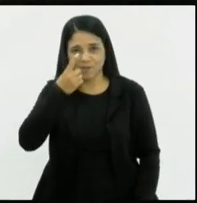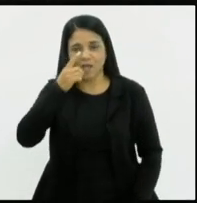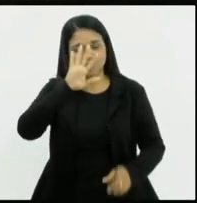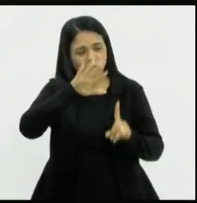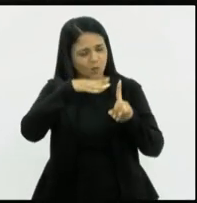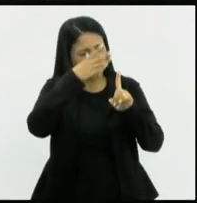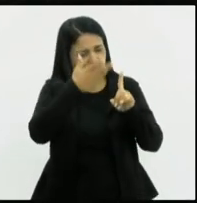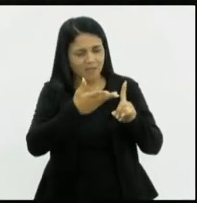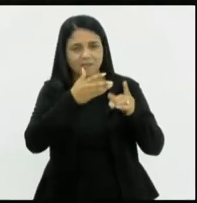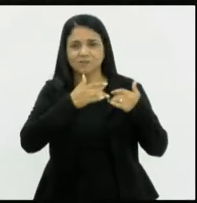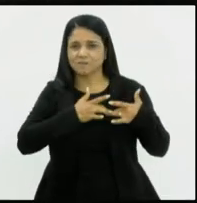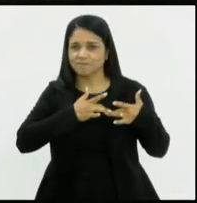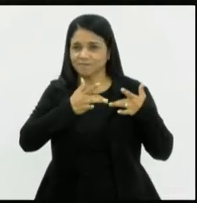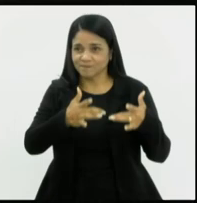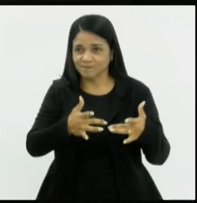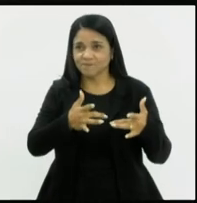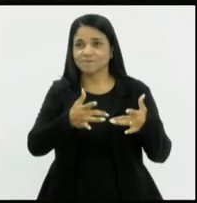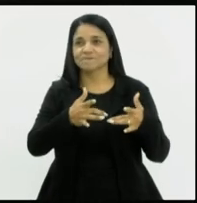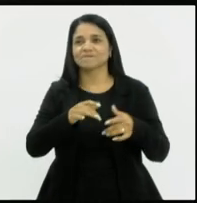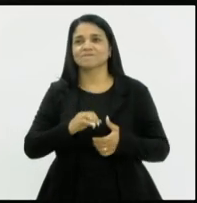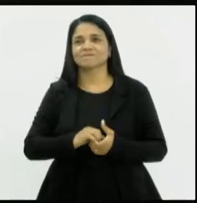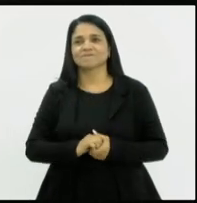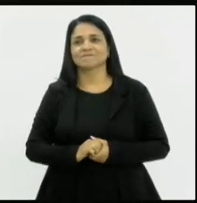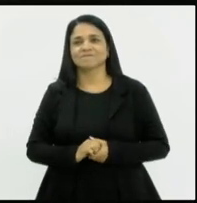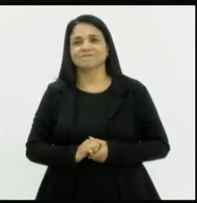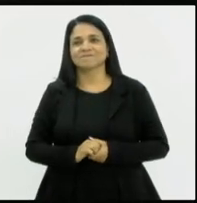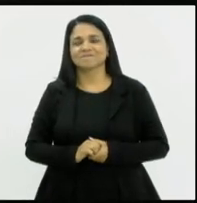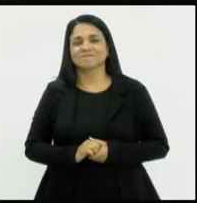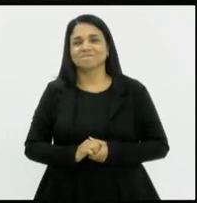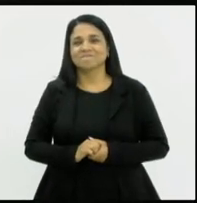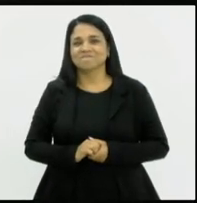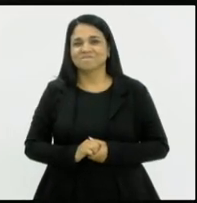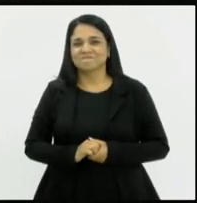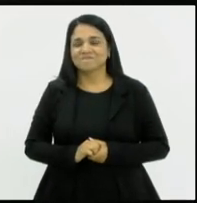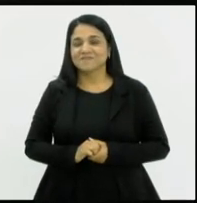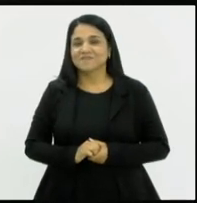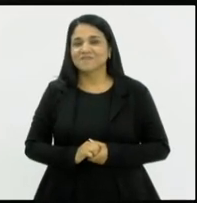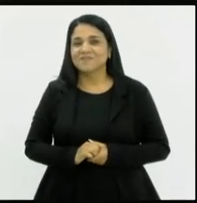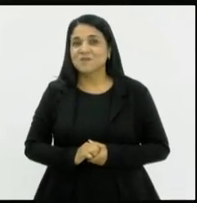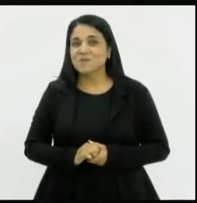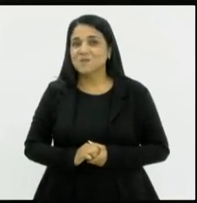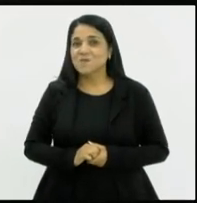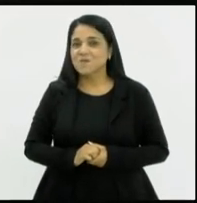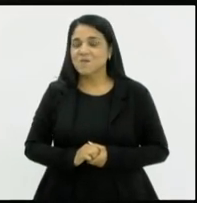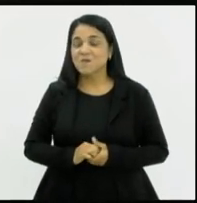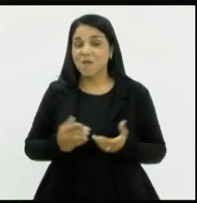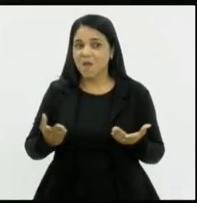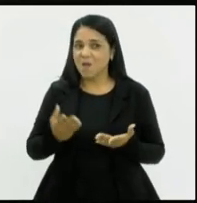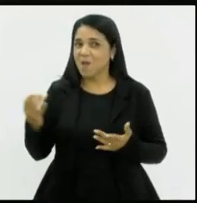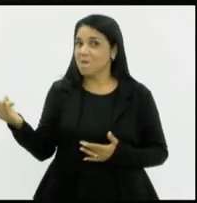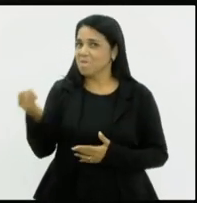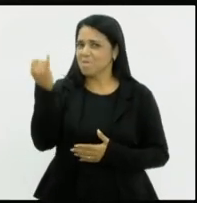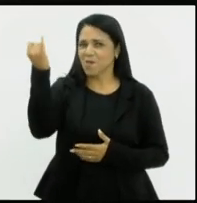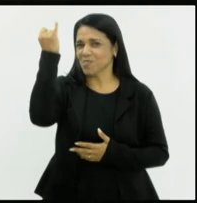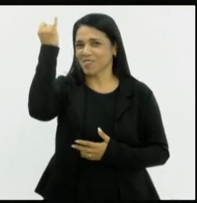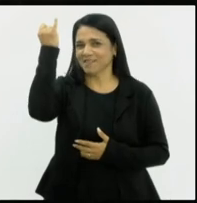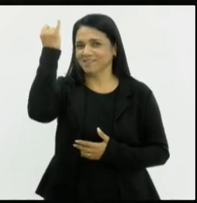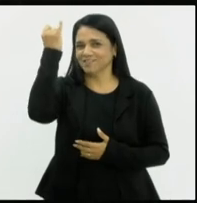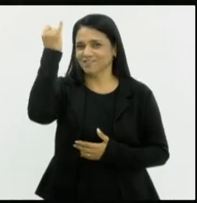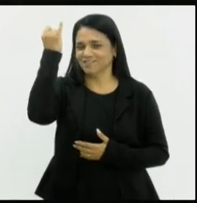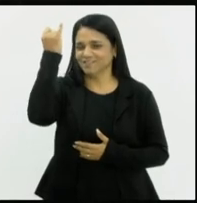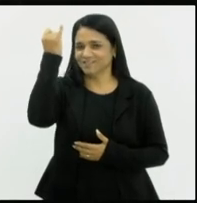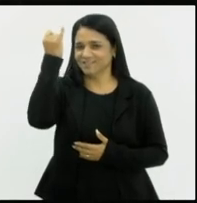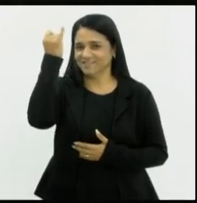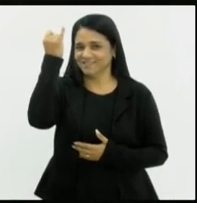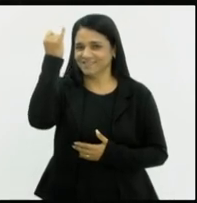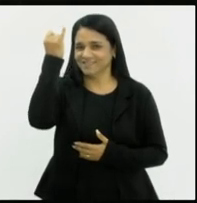muita gratidão. E, por último, mas não menos importante, muito pelo contrário,